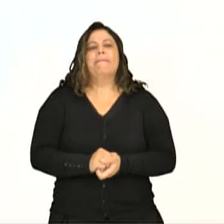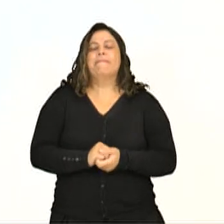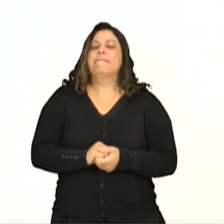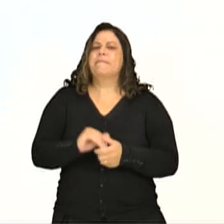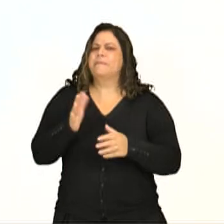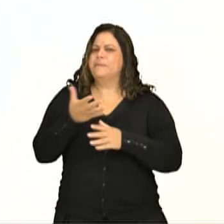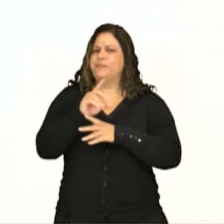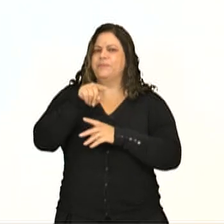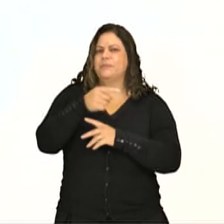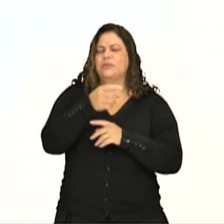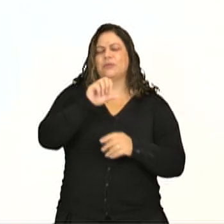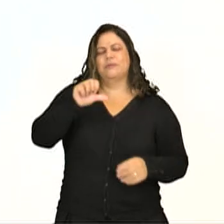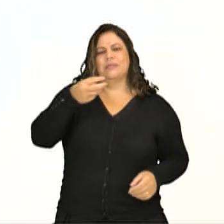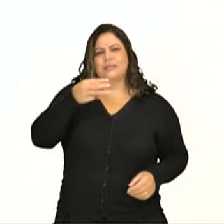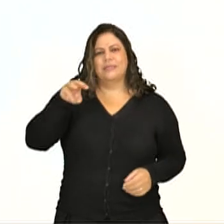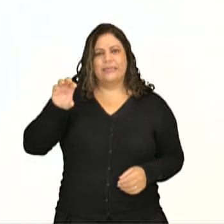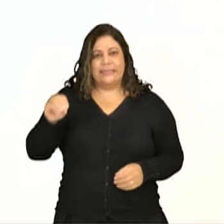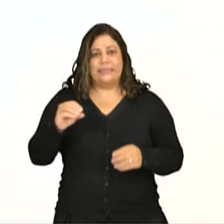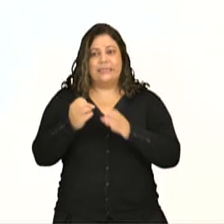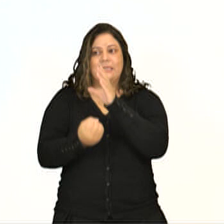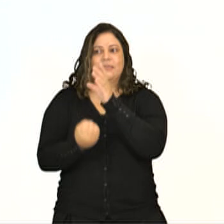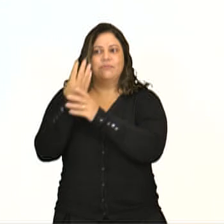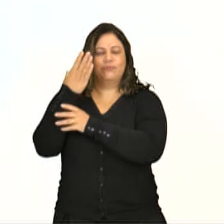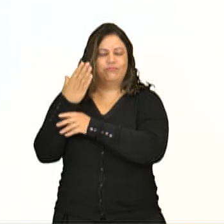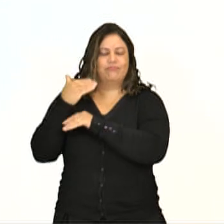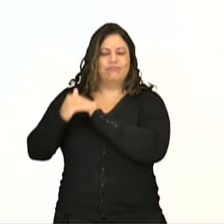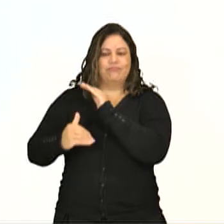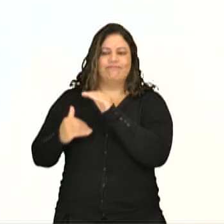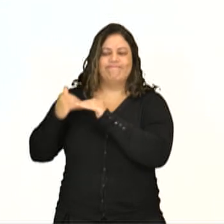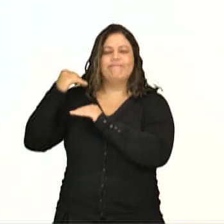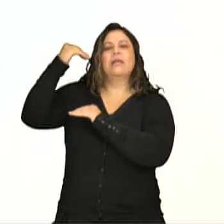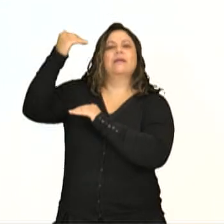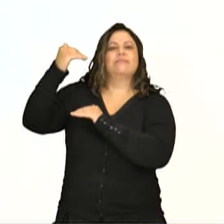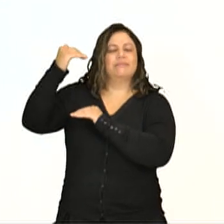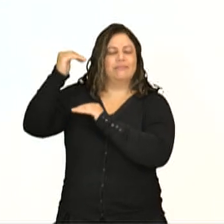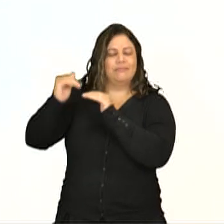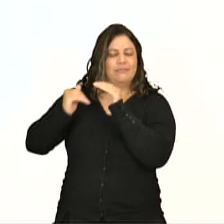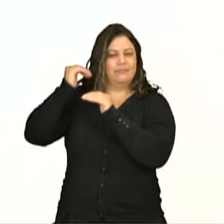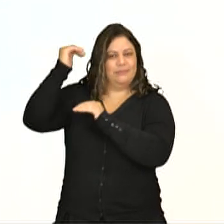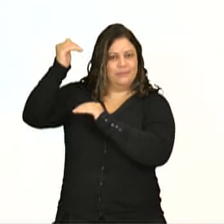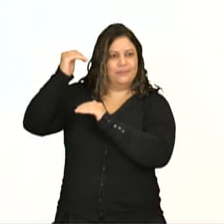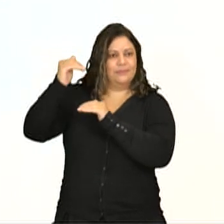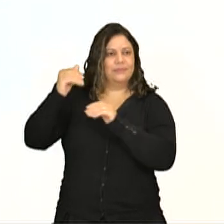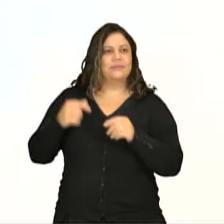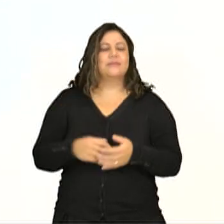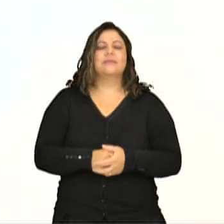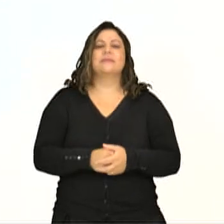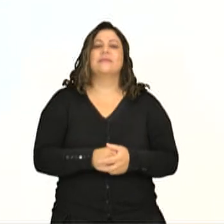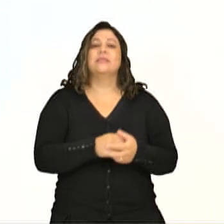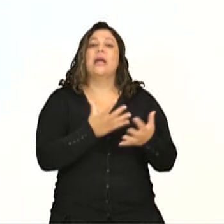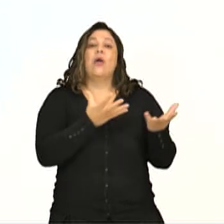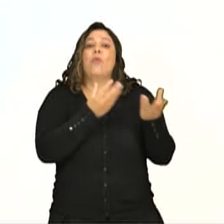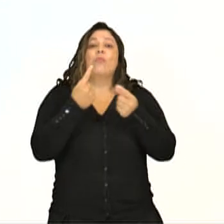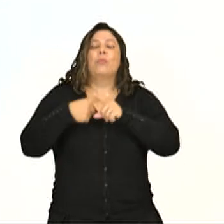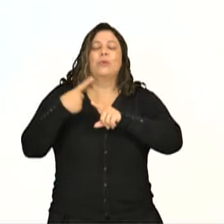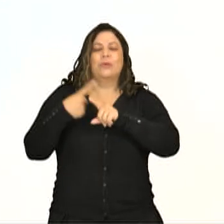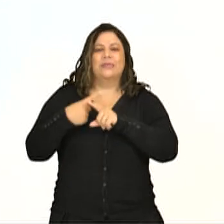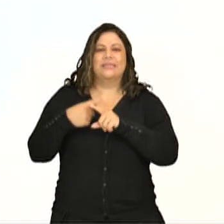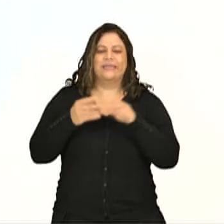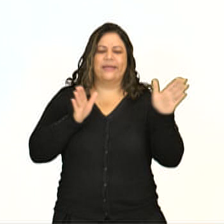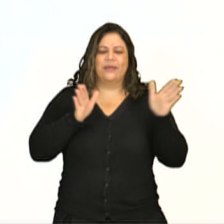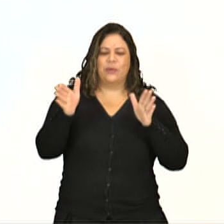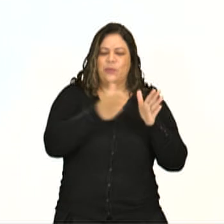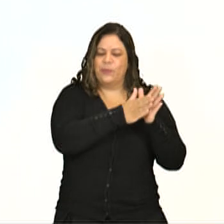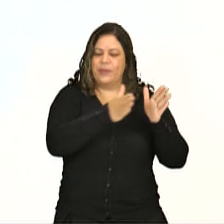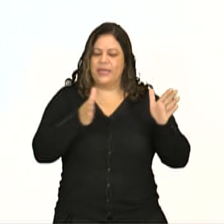década de 30 ele alcançou o seu auge. Ele alcançou esse auge lá na década de 30 muito por ser um período